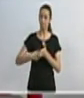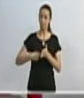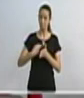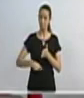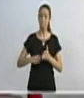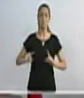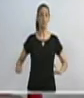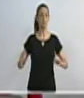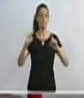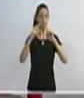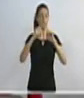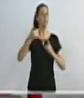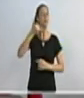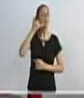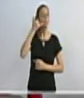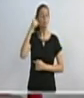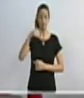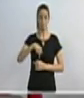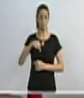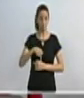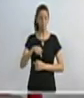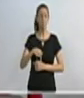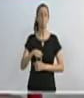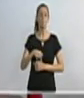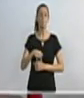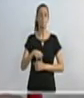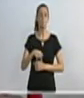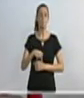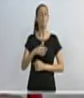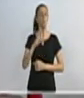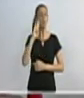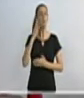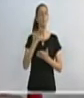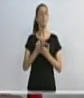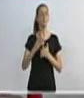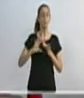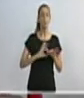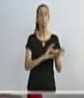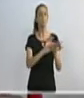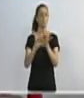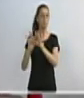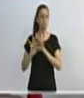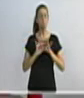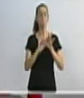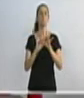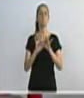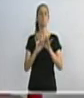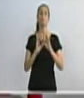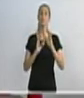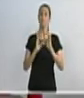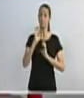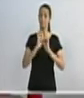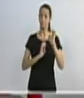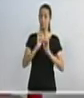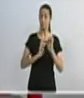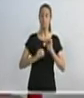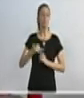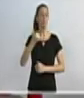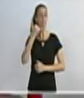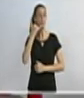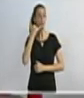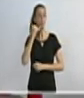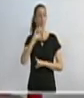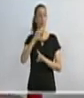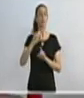essas antenas em nossa região, a união dessas operadoras, com o PROCON,